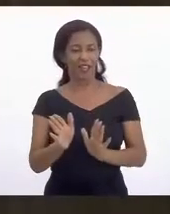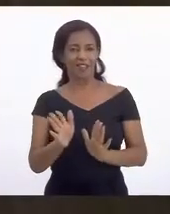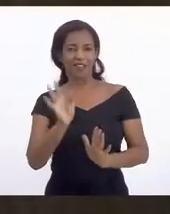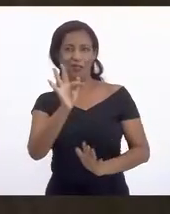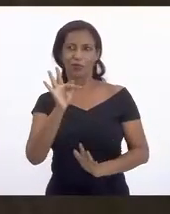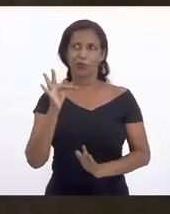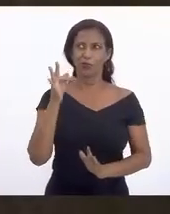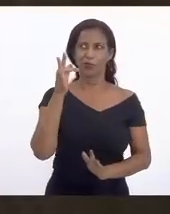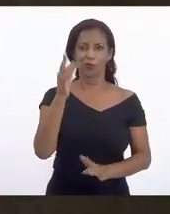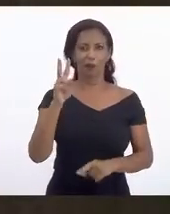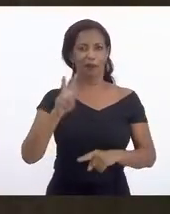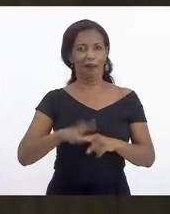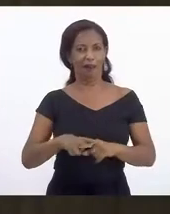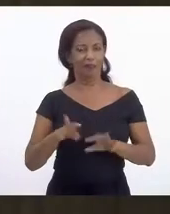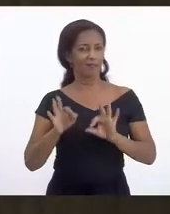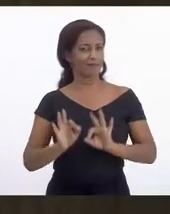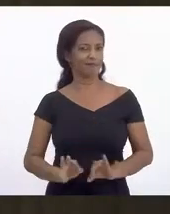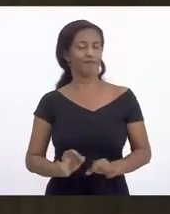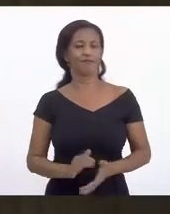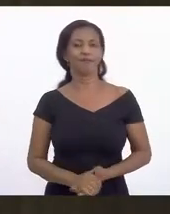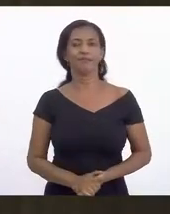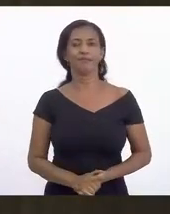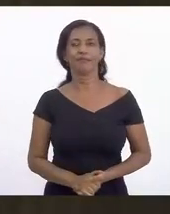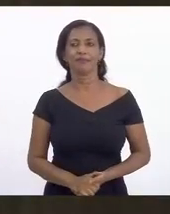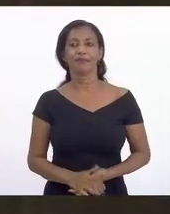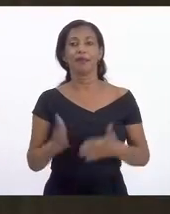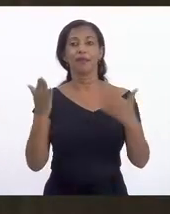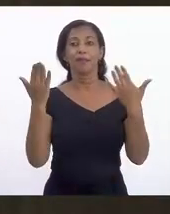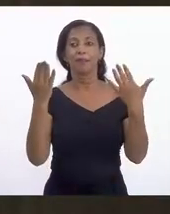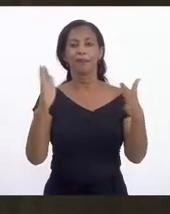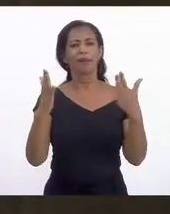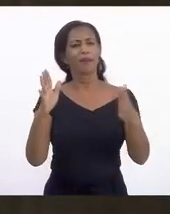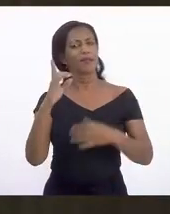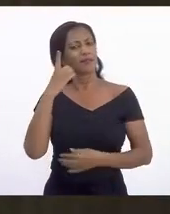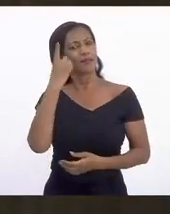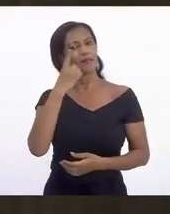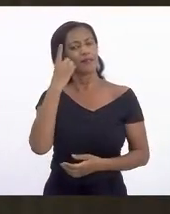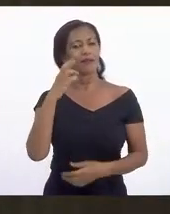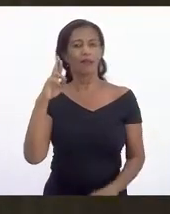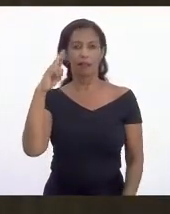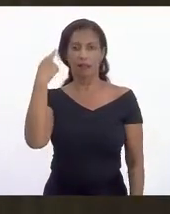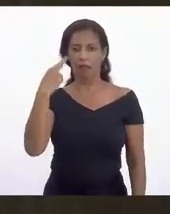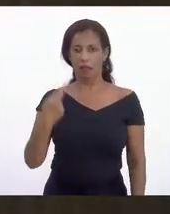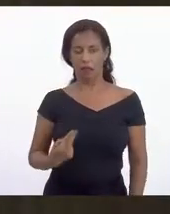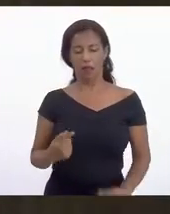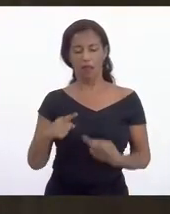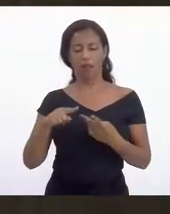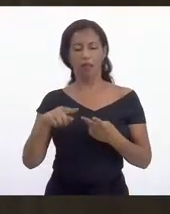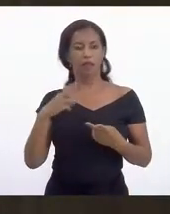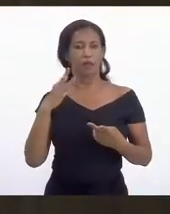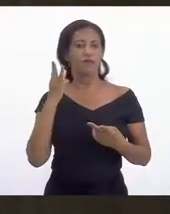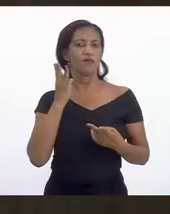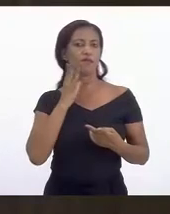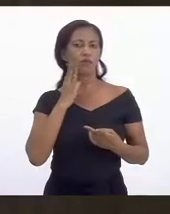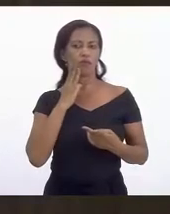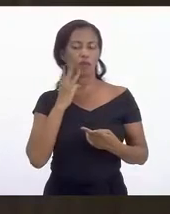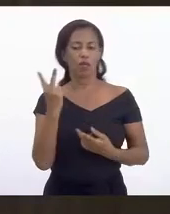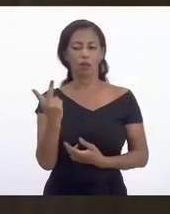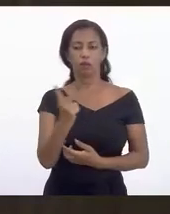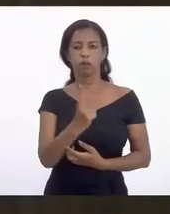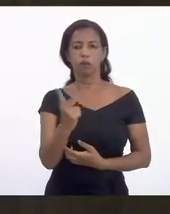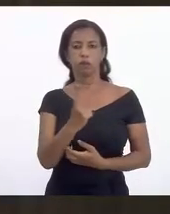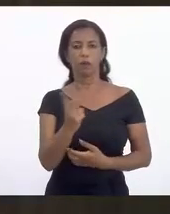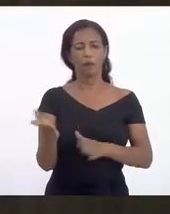de efetividade. Mas eu quero parabenizar a deputada Renata Souza e o deputado Valdec Carneiro